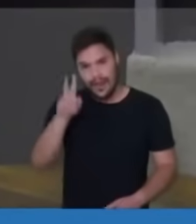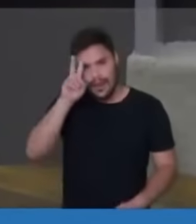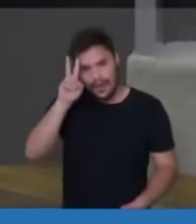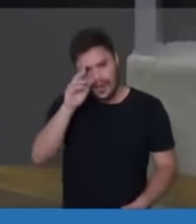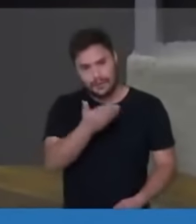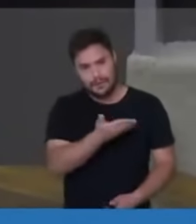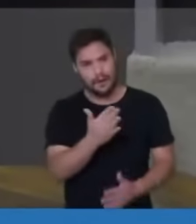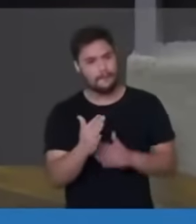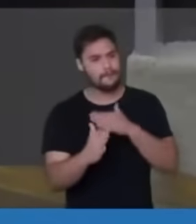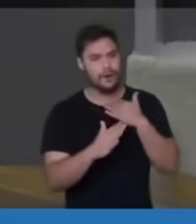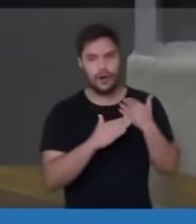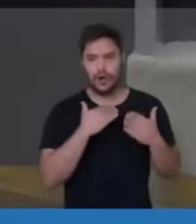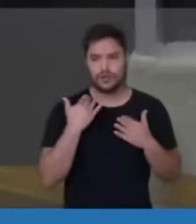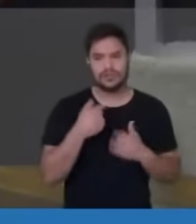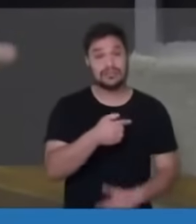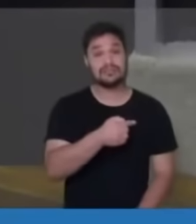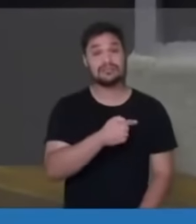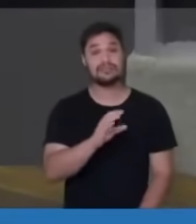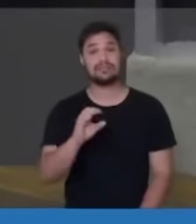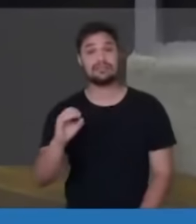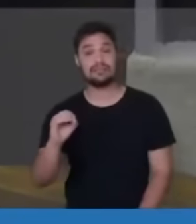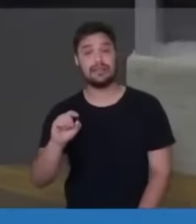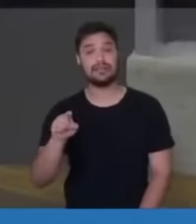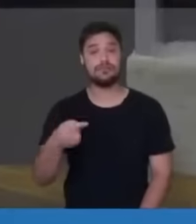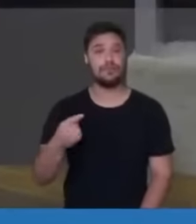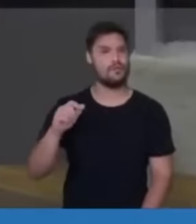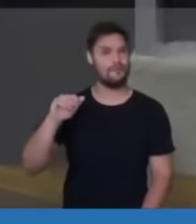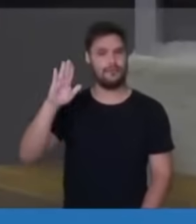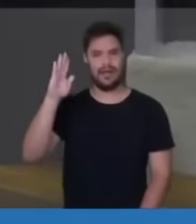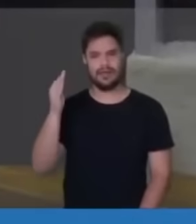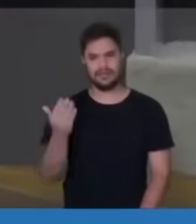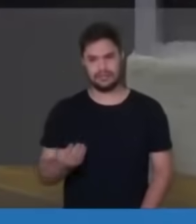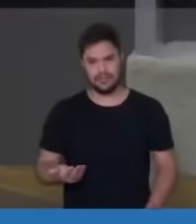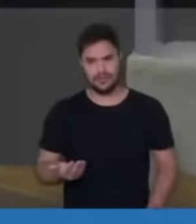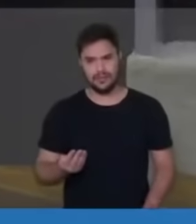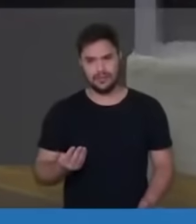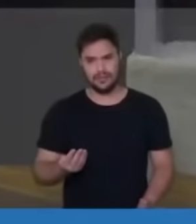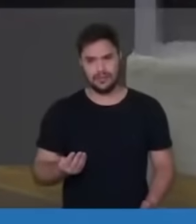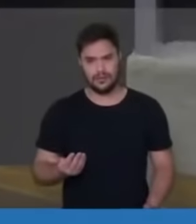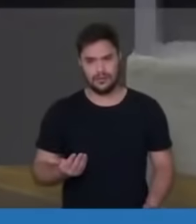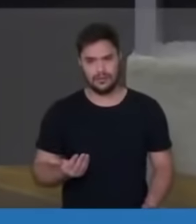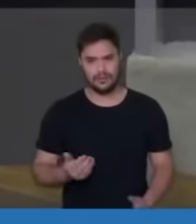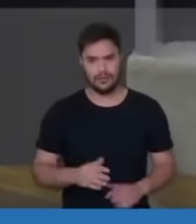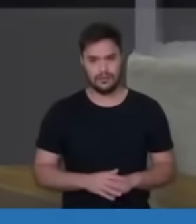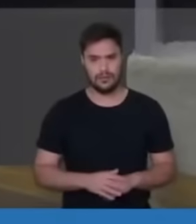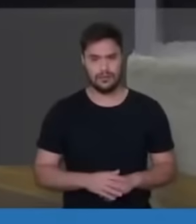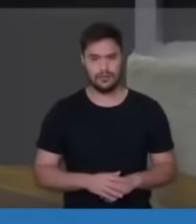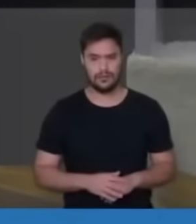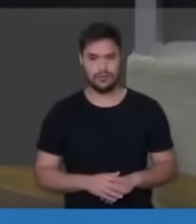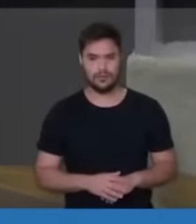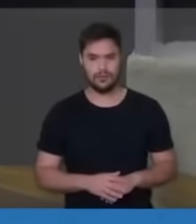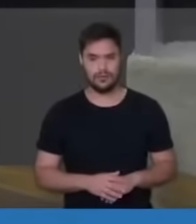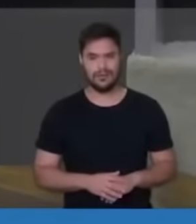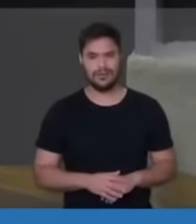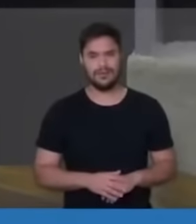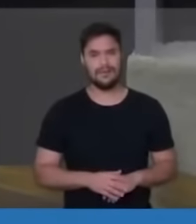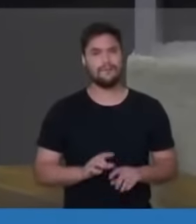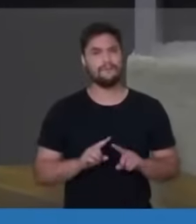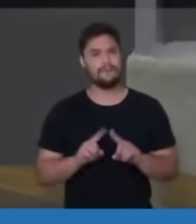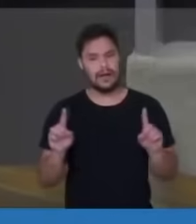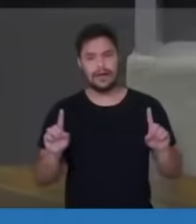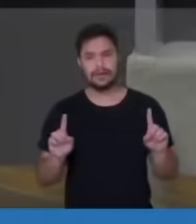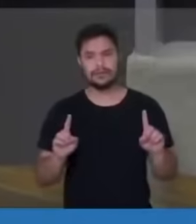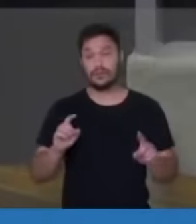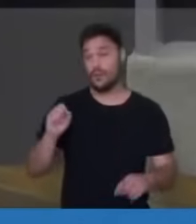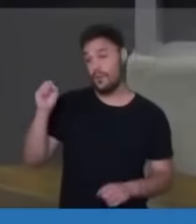das 700 mil mortes ou mais do que isso. Quem parte sempre é amor de alguém. Mas ali, o que houve, o que o